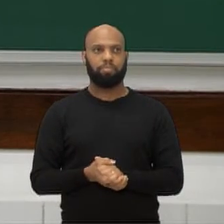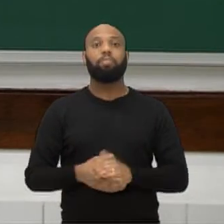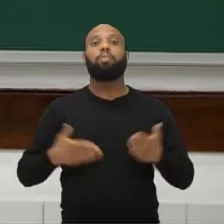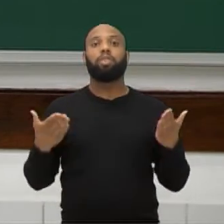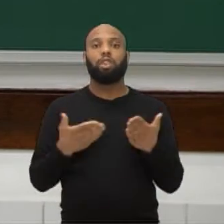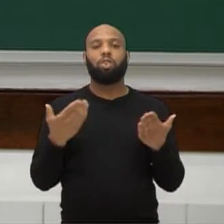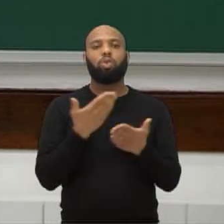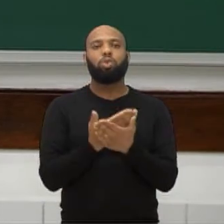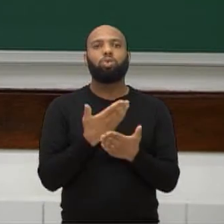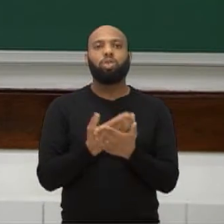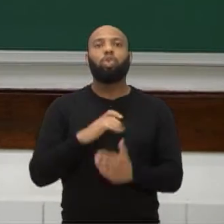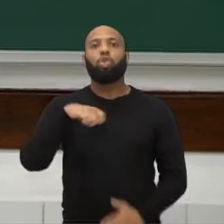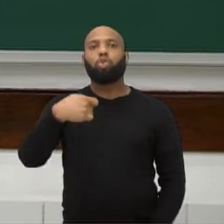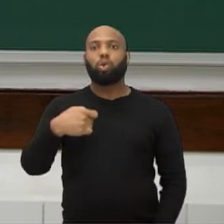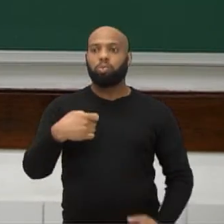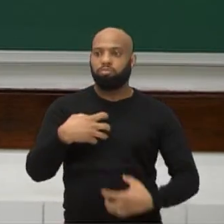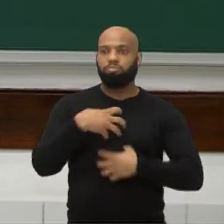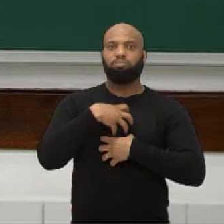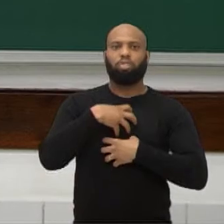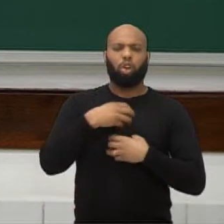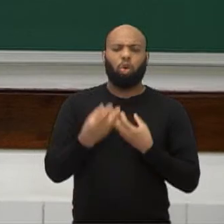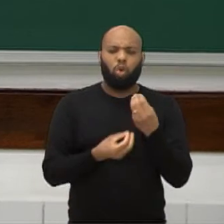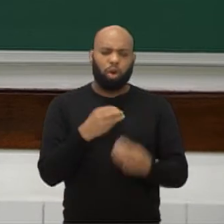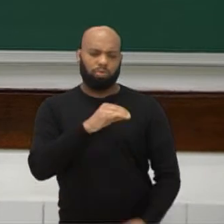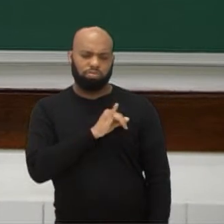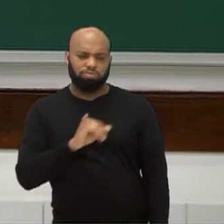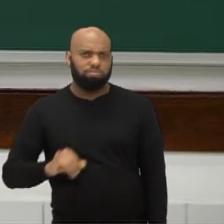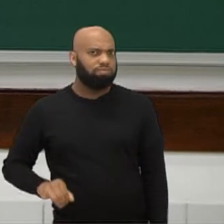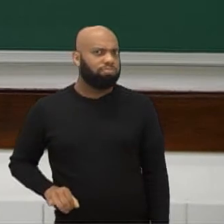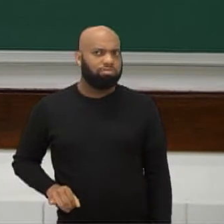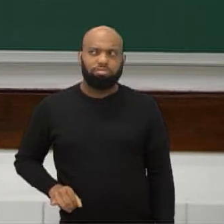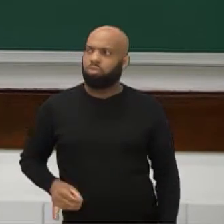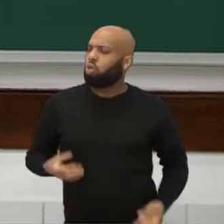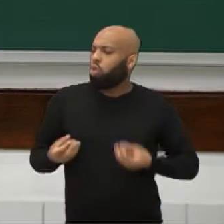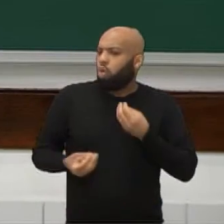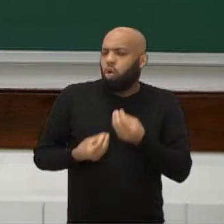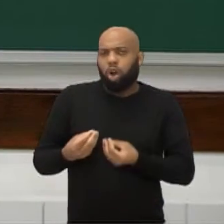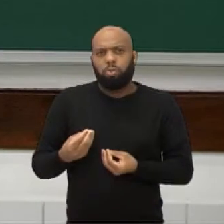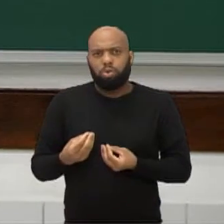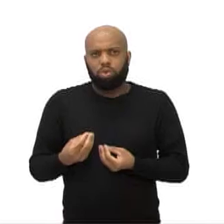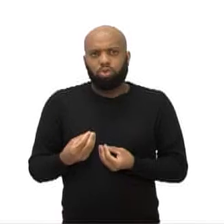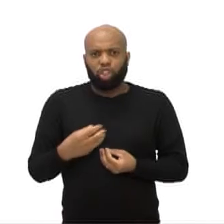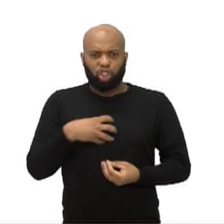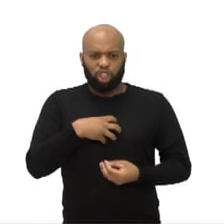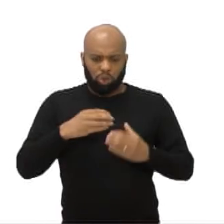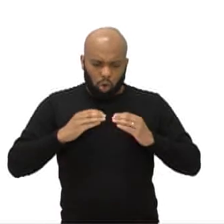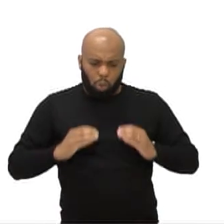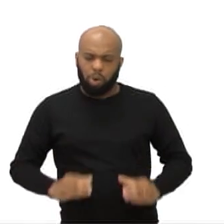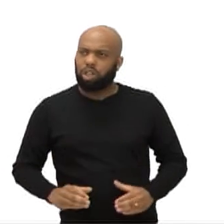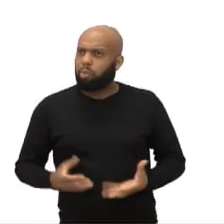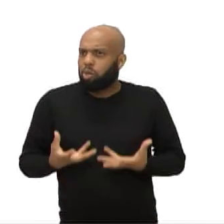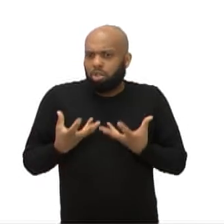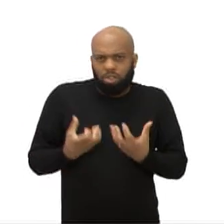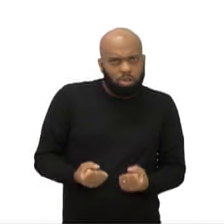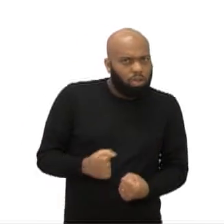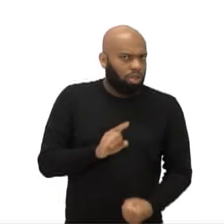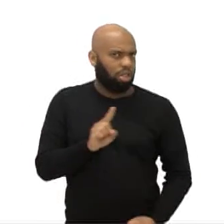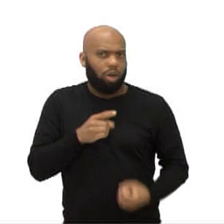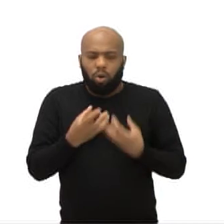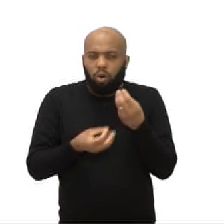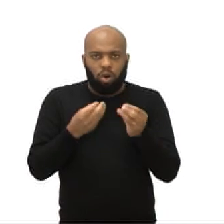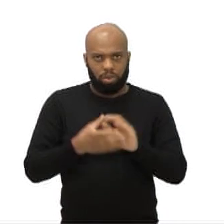Vamos falar também agora sobre a reação regencial. Como que o governo brasileiro se comportou diante da Farroupilha? Vamos